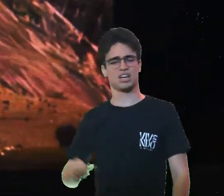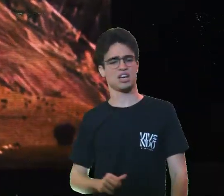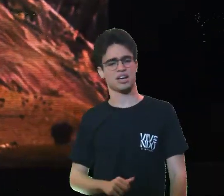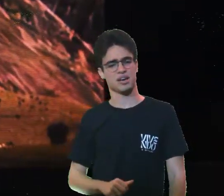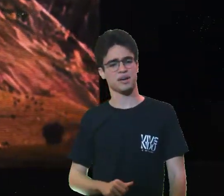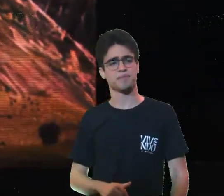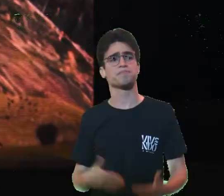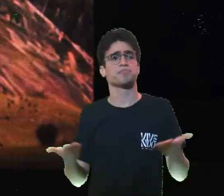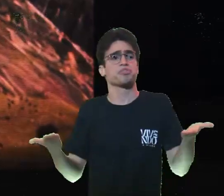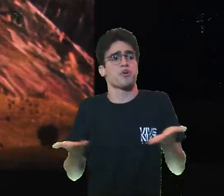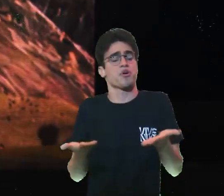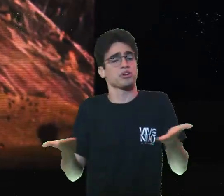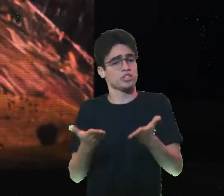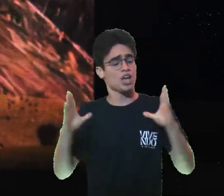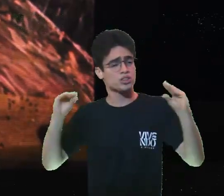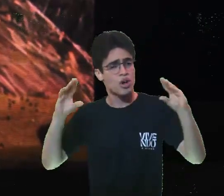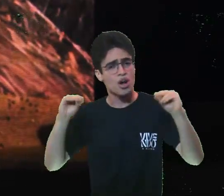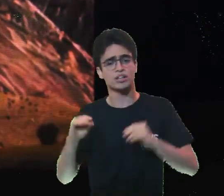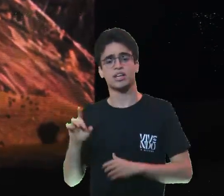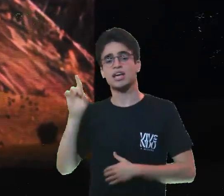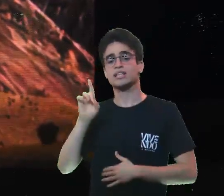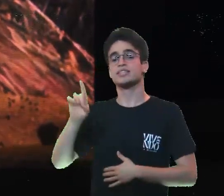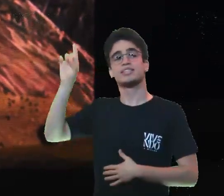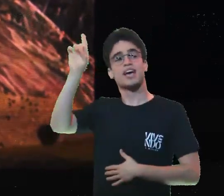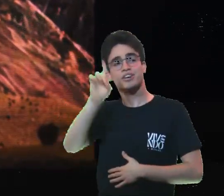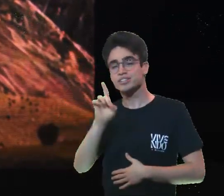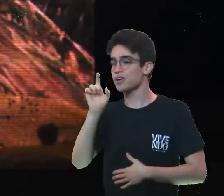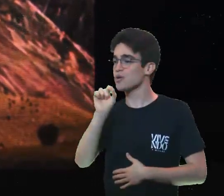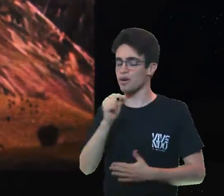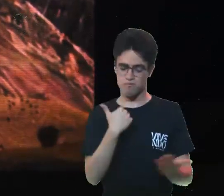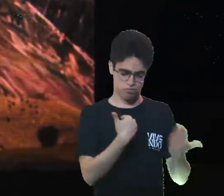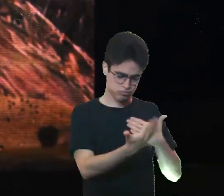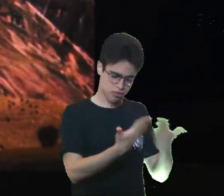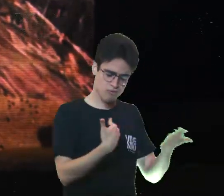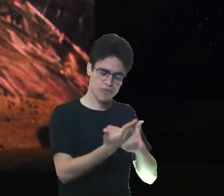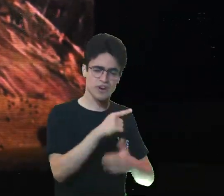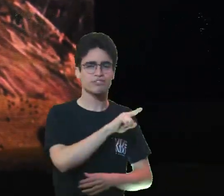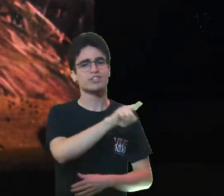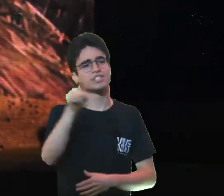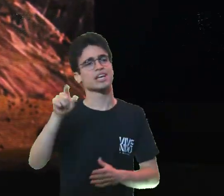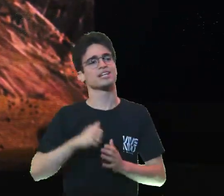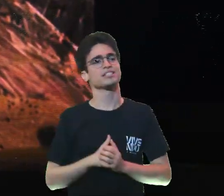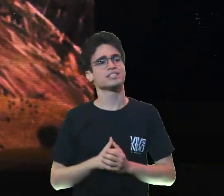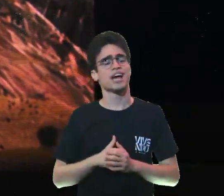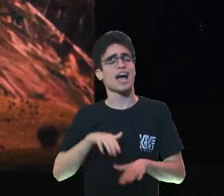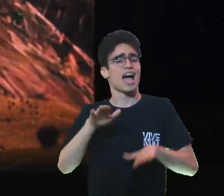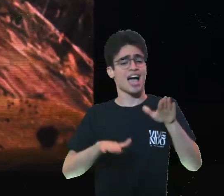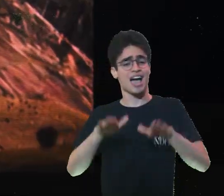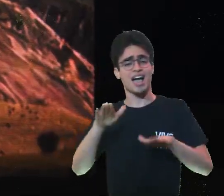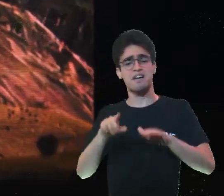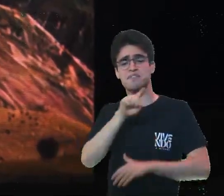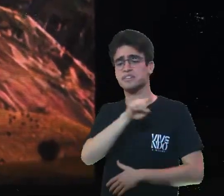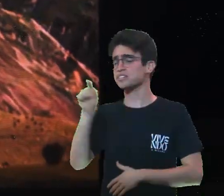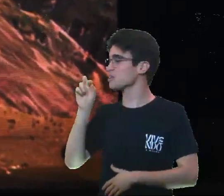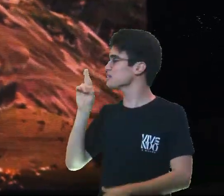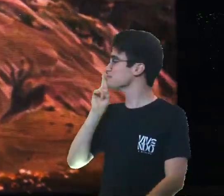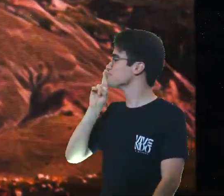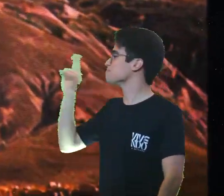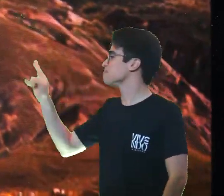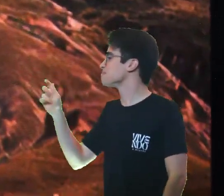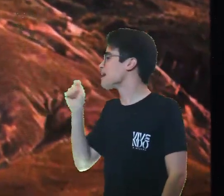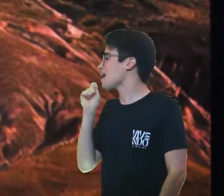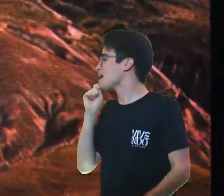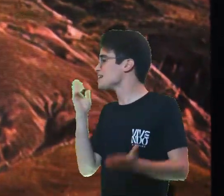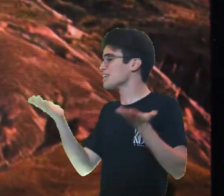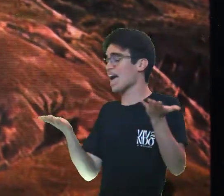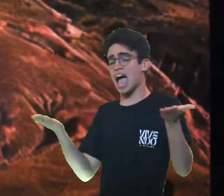Essa noite, Deus está dialogando com o nosso coração. Talvez você não vai responder esse diálogo